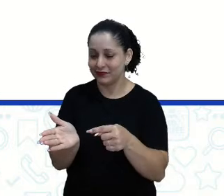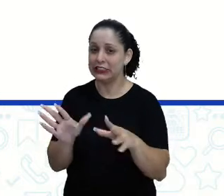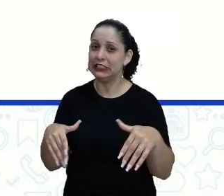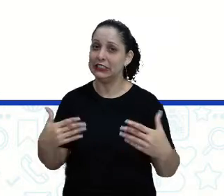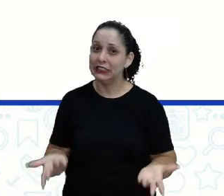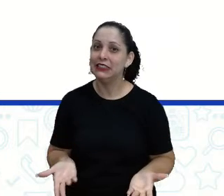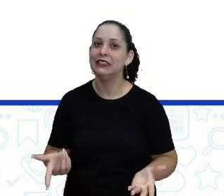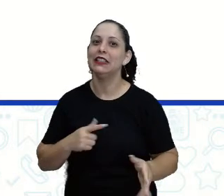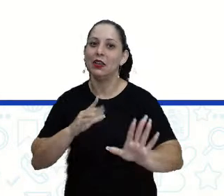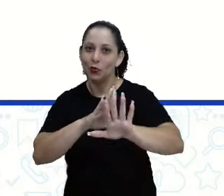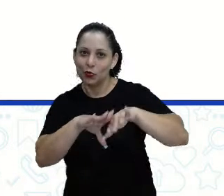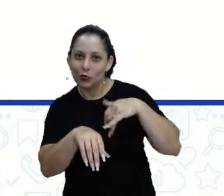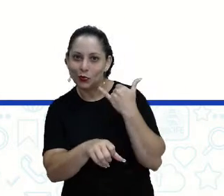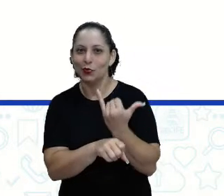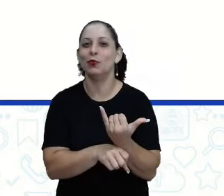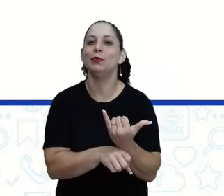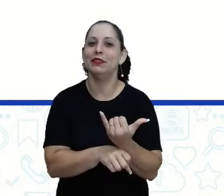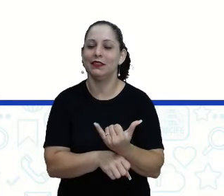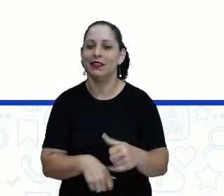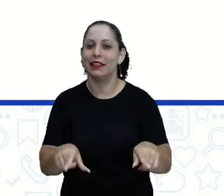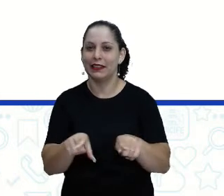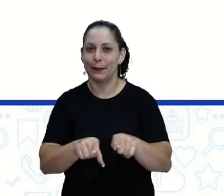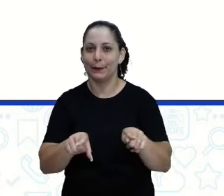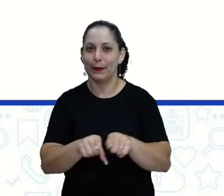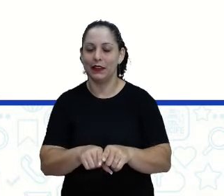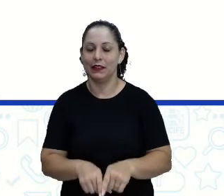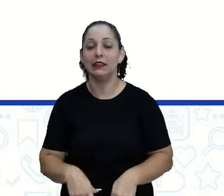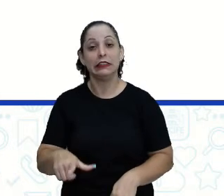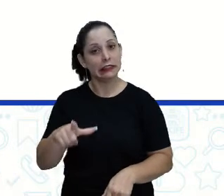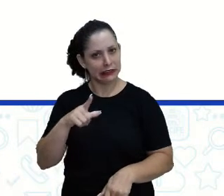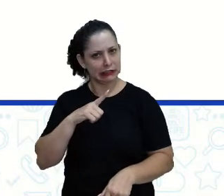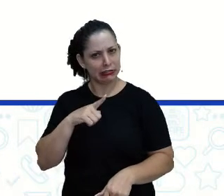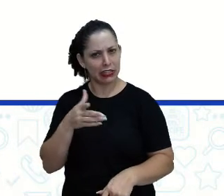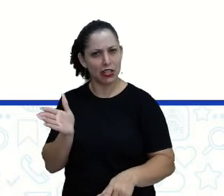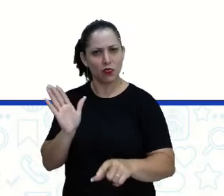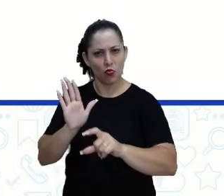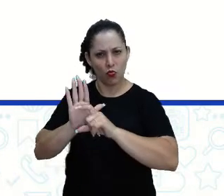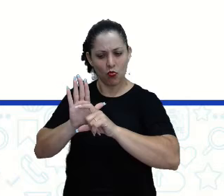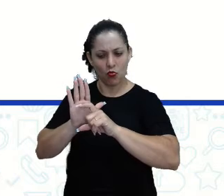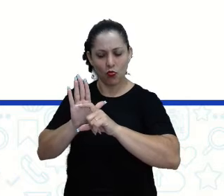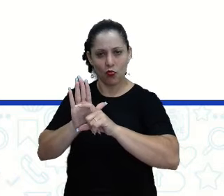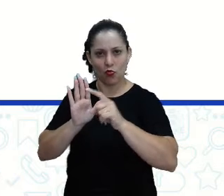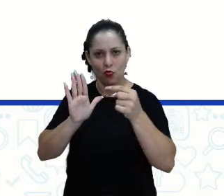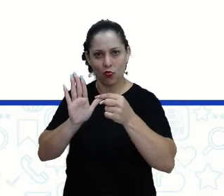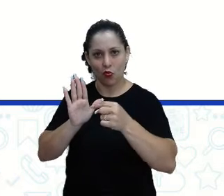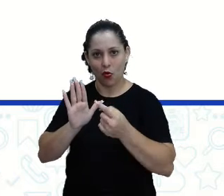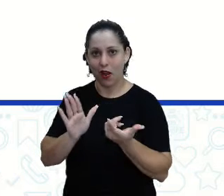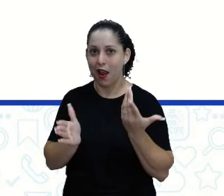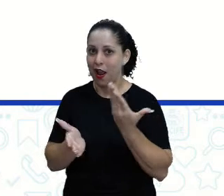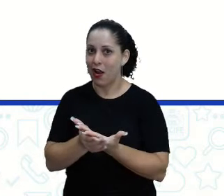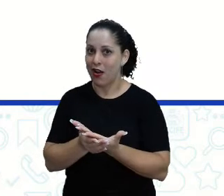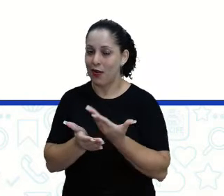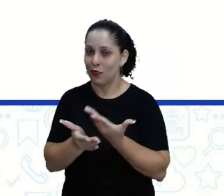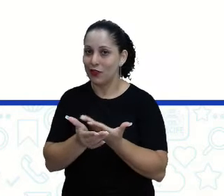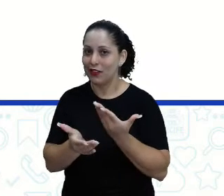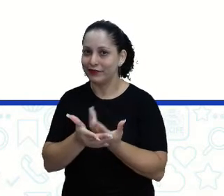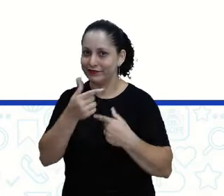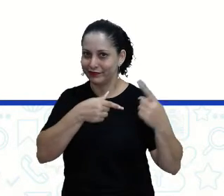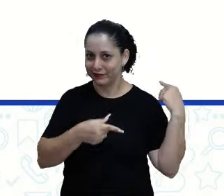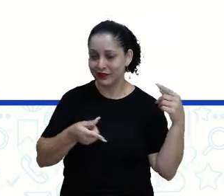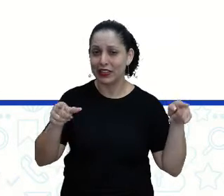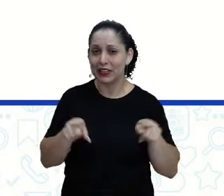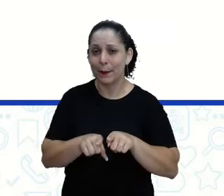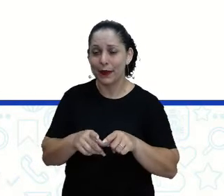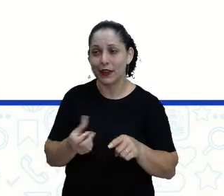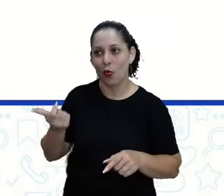o nosso canal do YouTube, né? Eu dei um QR Code aí direto para a aula anterior, mas agora tem um outro QR Code que vocês podem